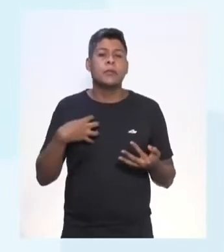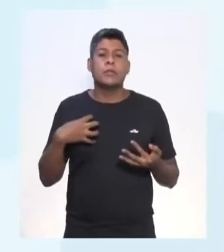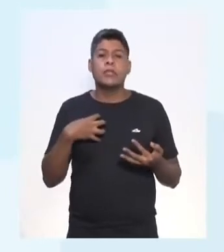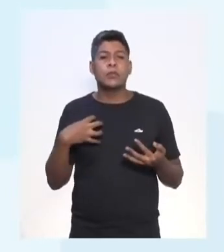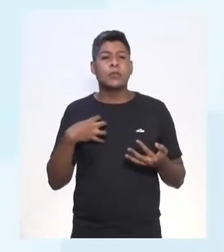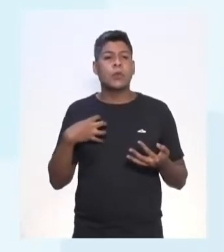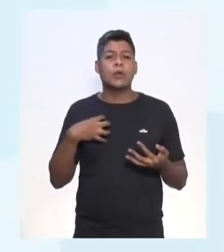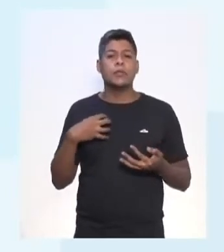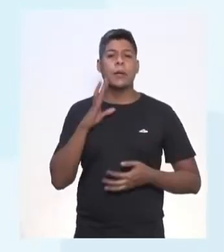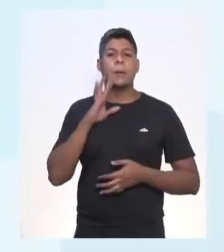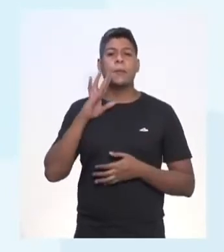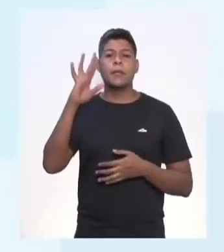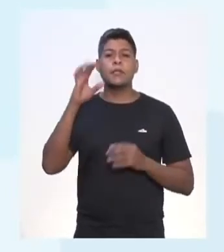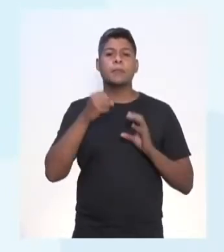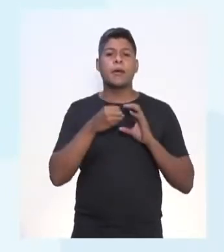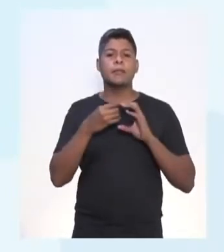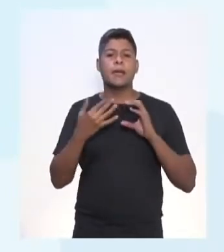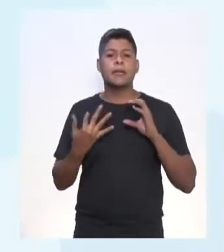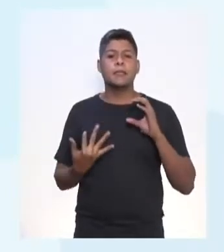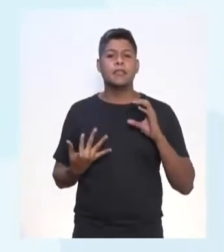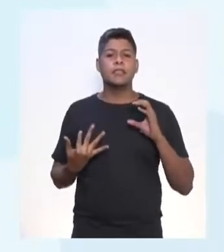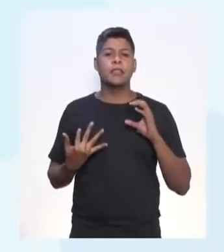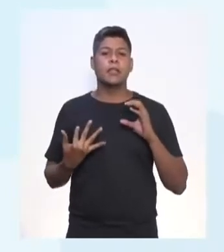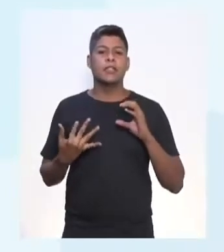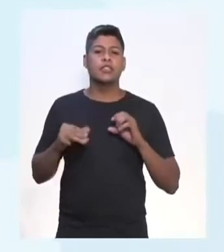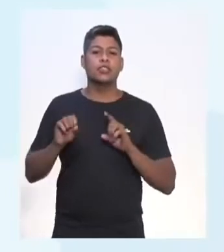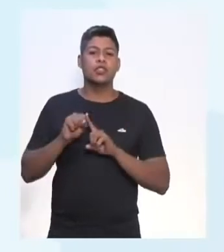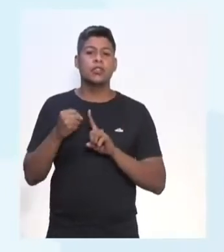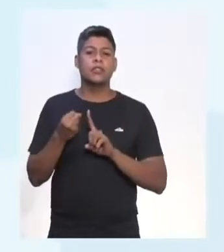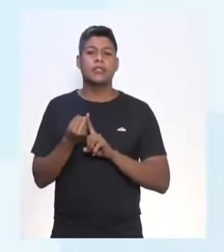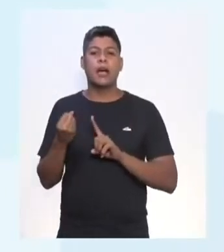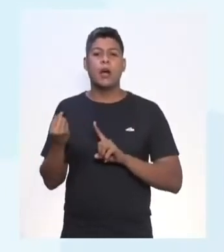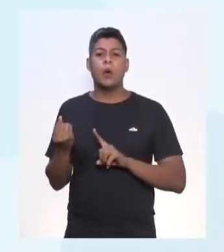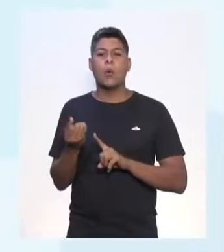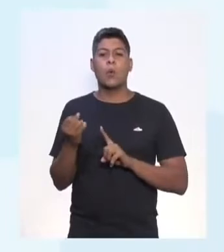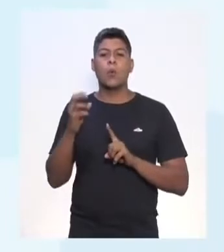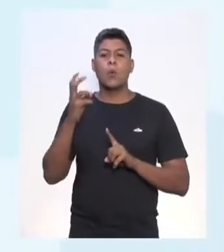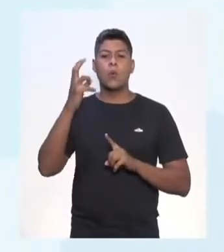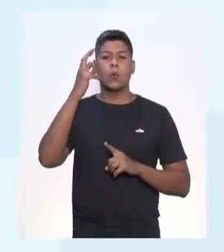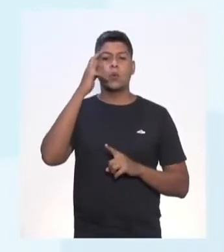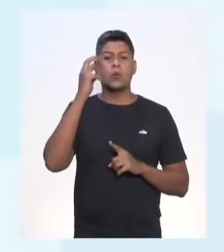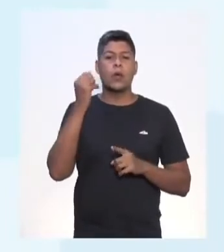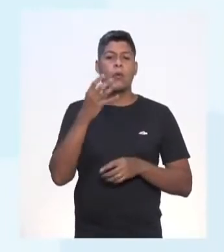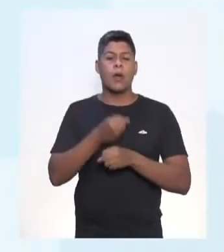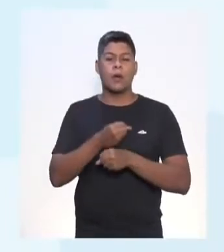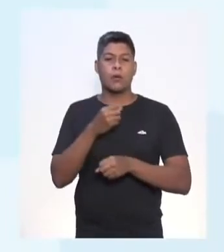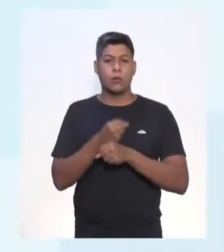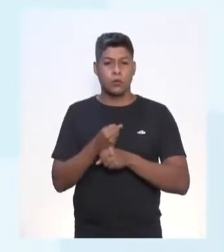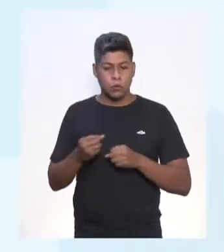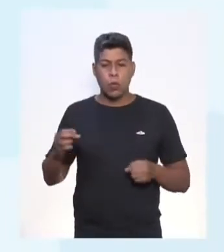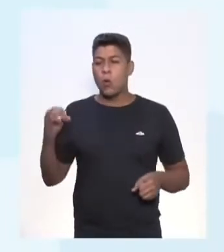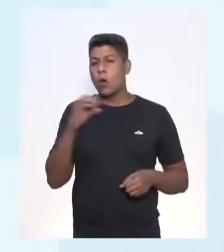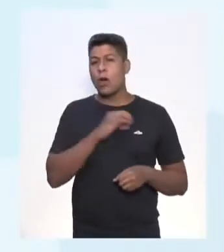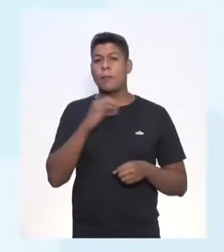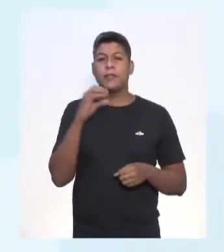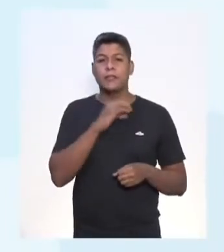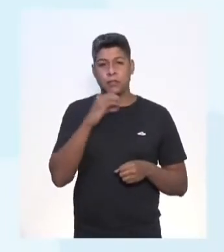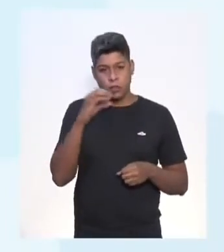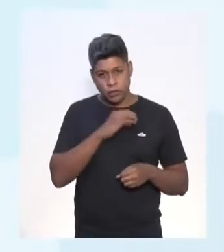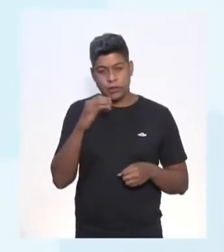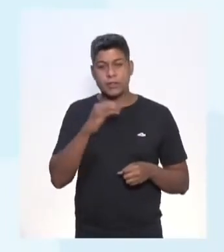os principais aspectos sociais, culturais e econômicos da emergência